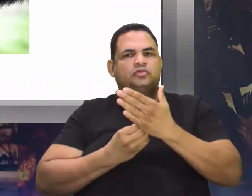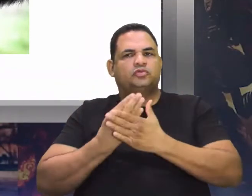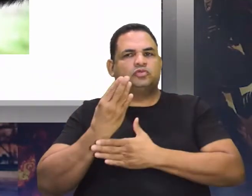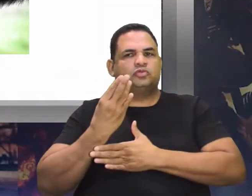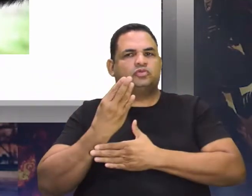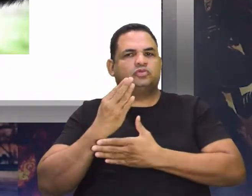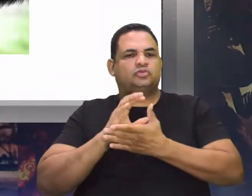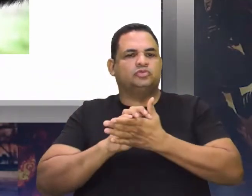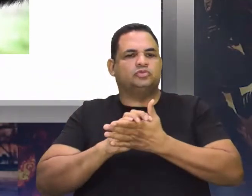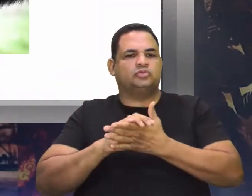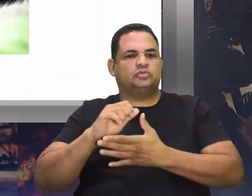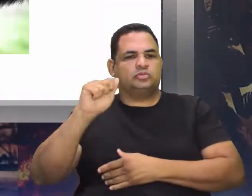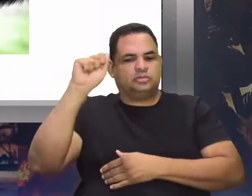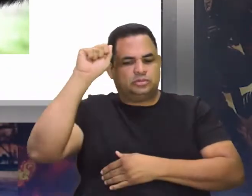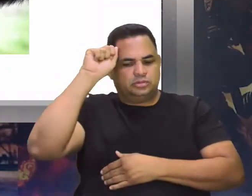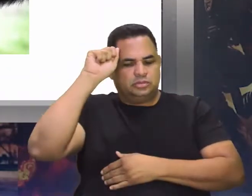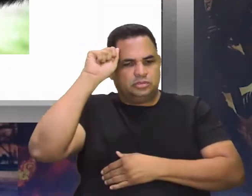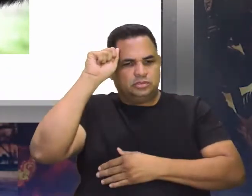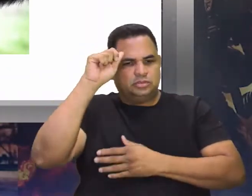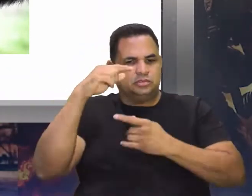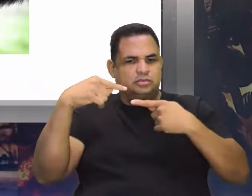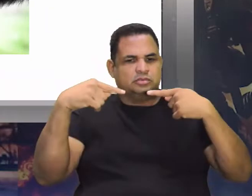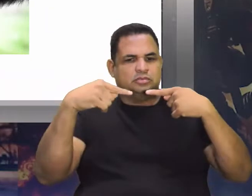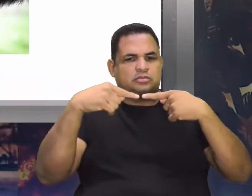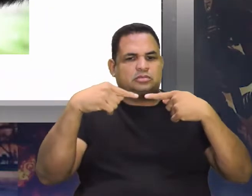eles tentam tocar o dedo.